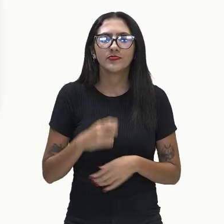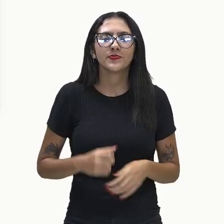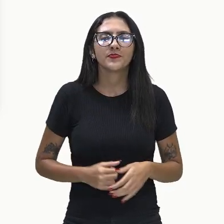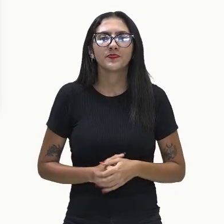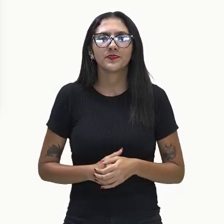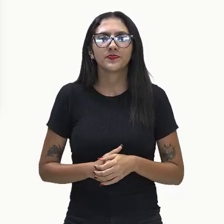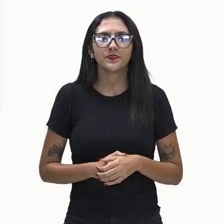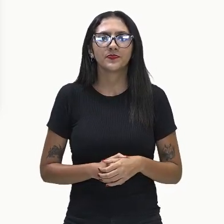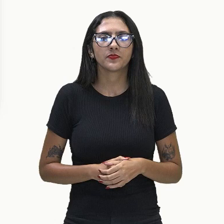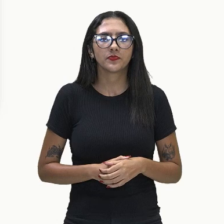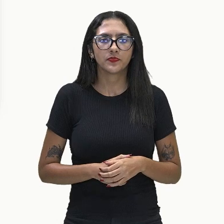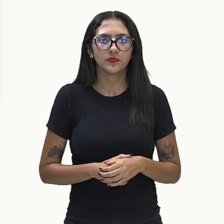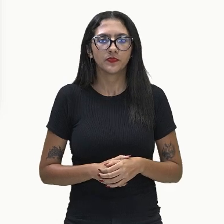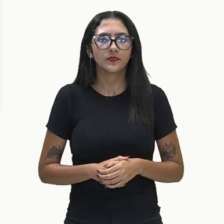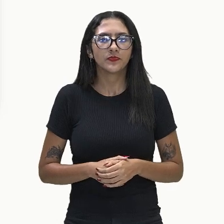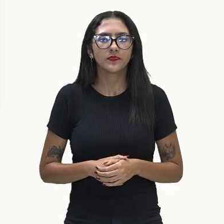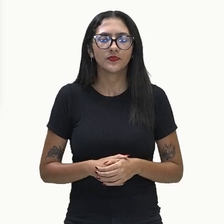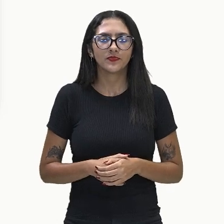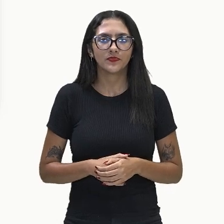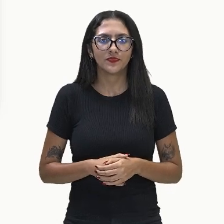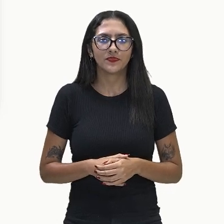nós observamos